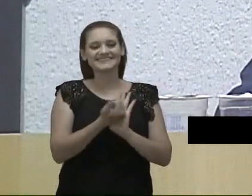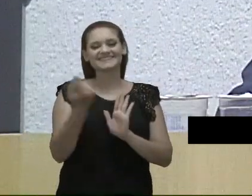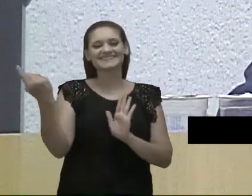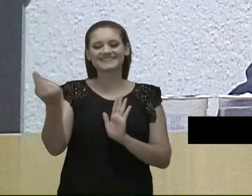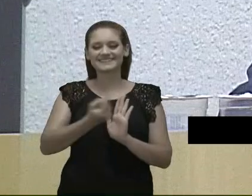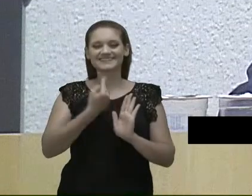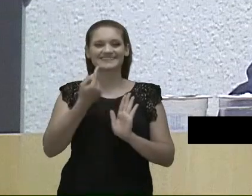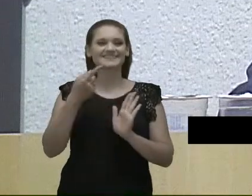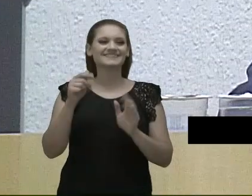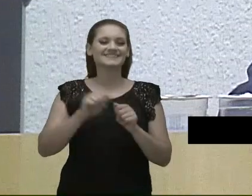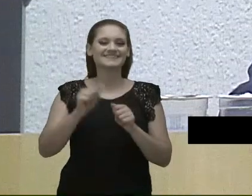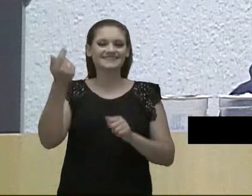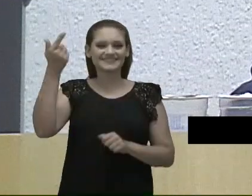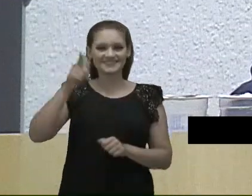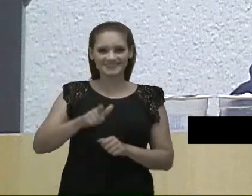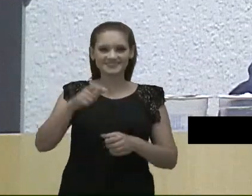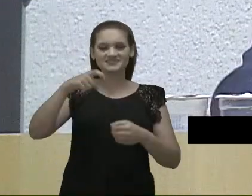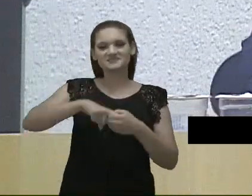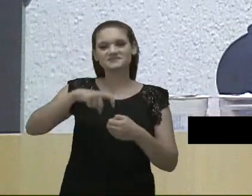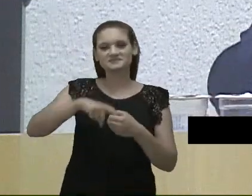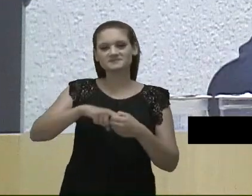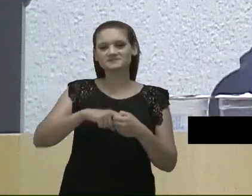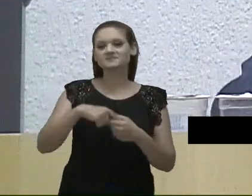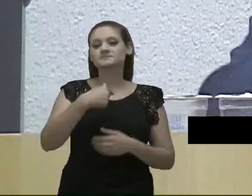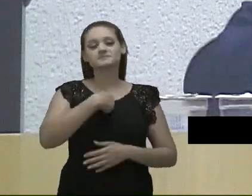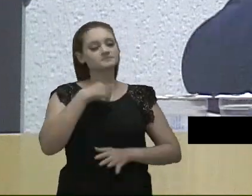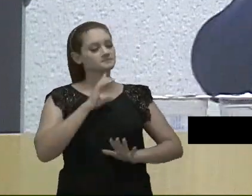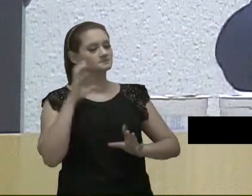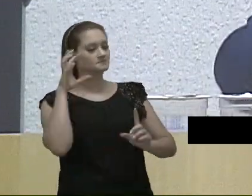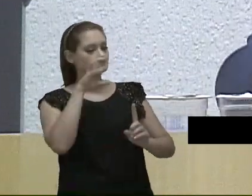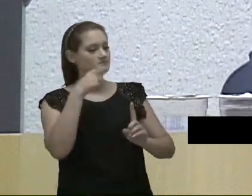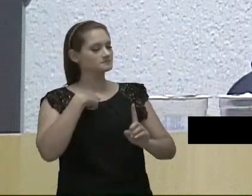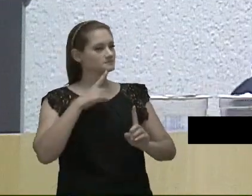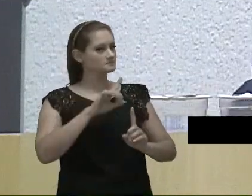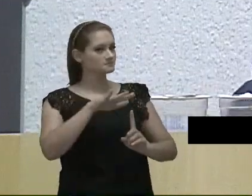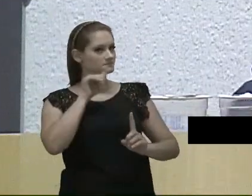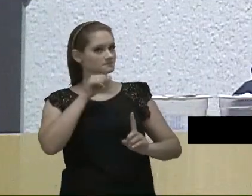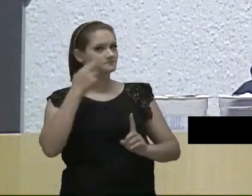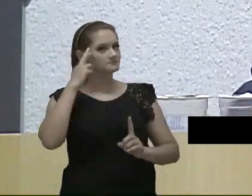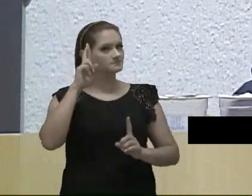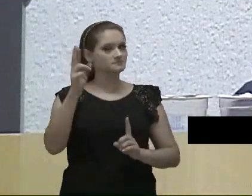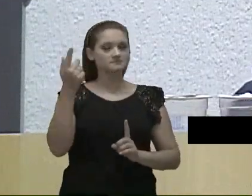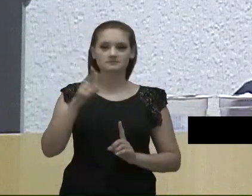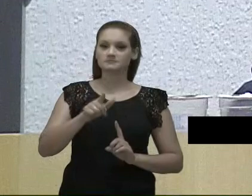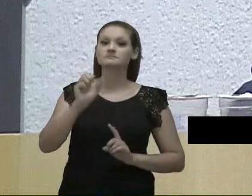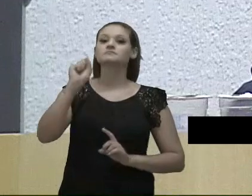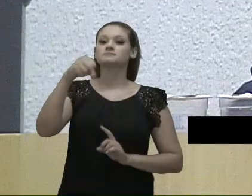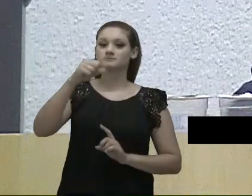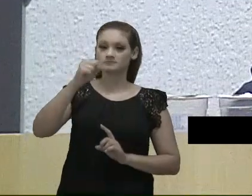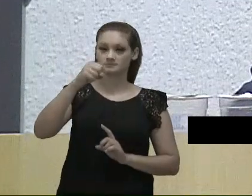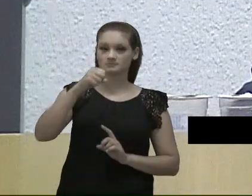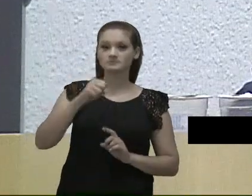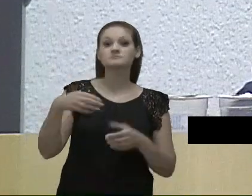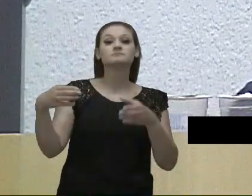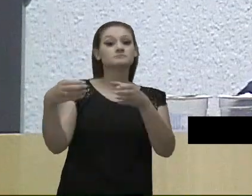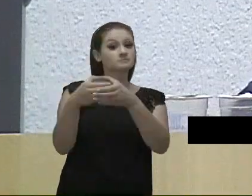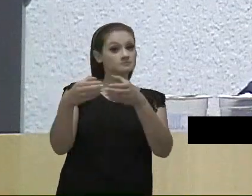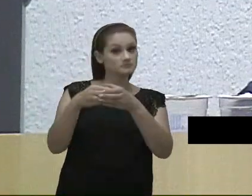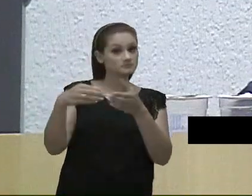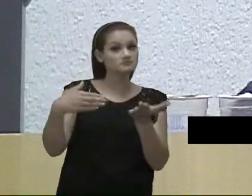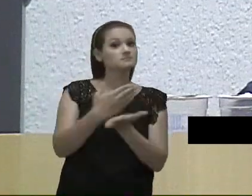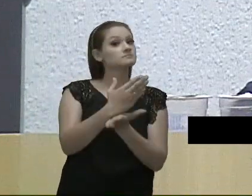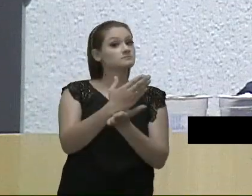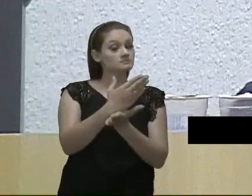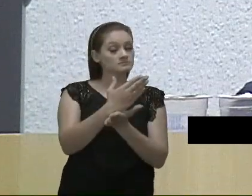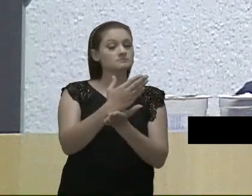Mas foi só nesse tom e não foi eu que fiz essa intimação, não foi eu que quis chamar a senhora novamente, e sim a aprovação da